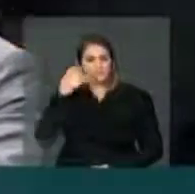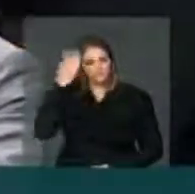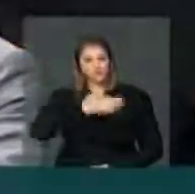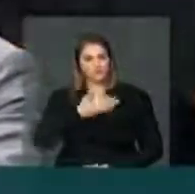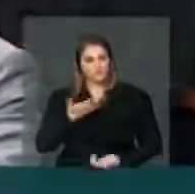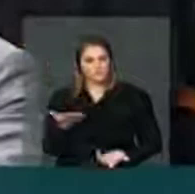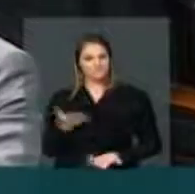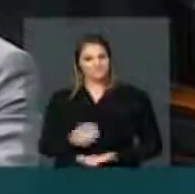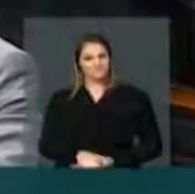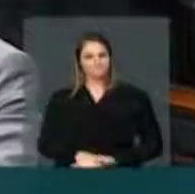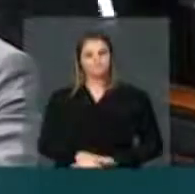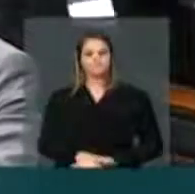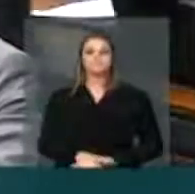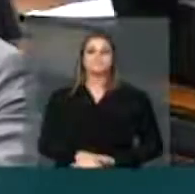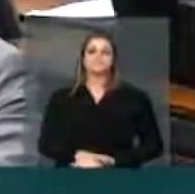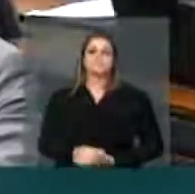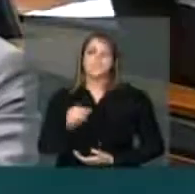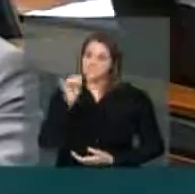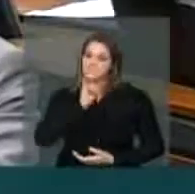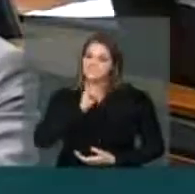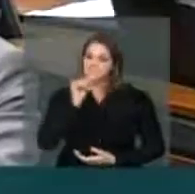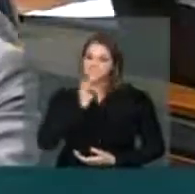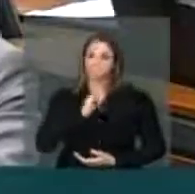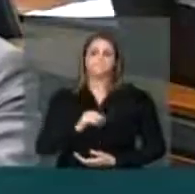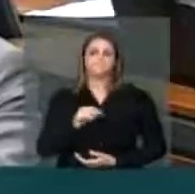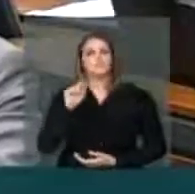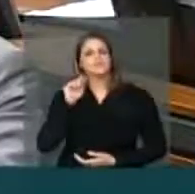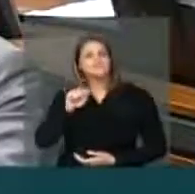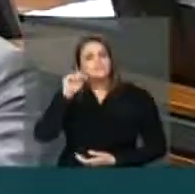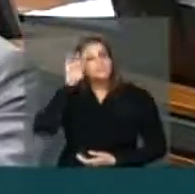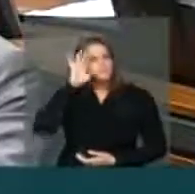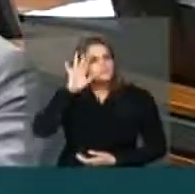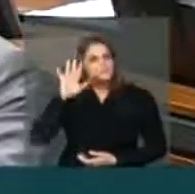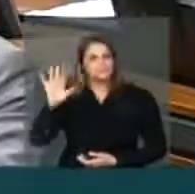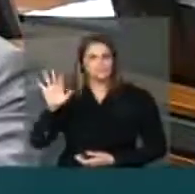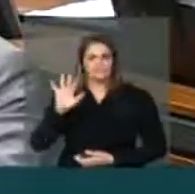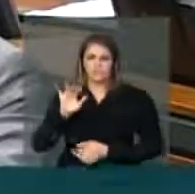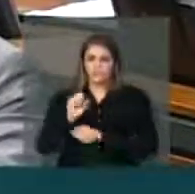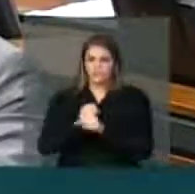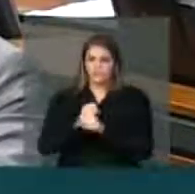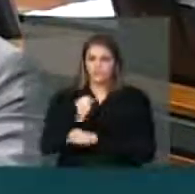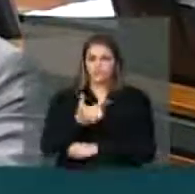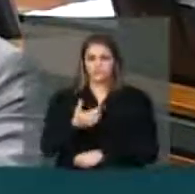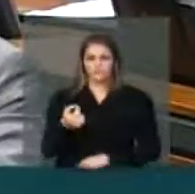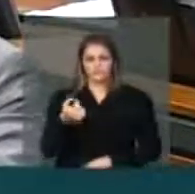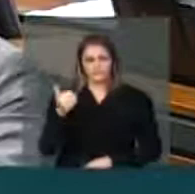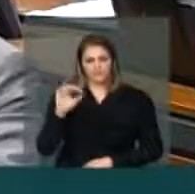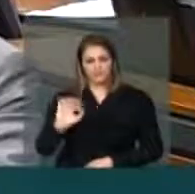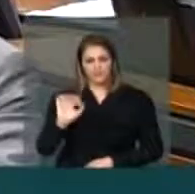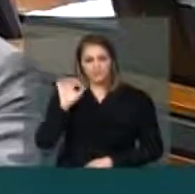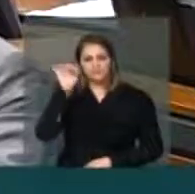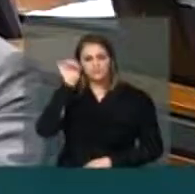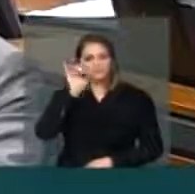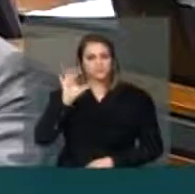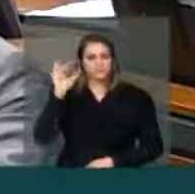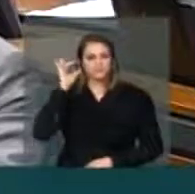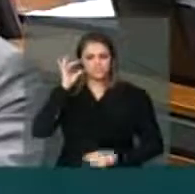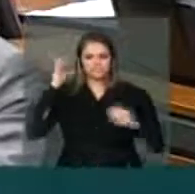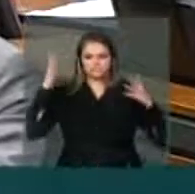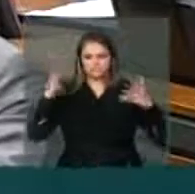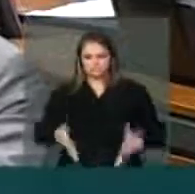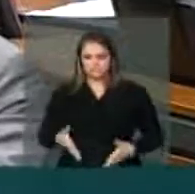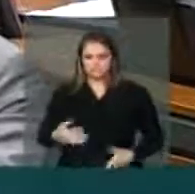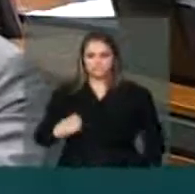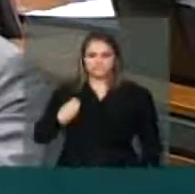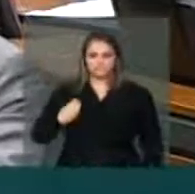alguns gastos em relação ao custeio. O senhor imagine que no ano de 2010, quando a presidenta Dilma assumiu